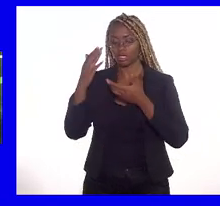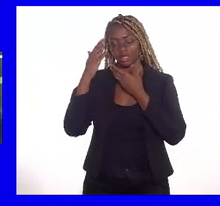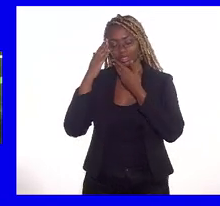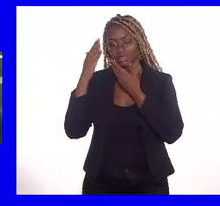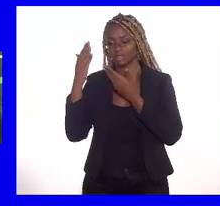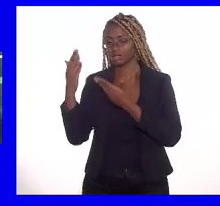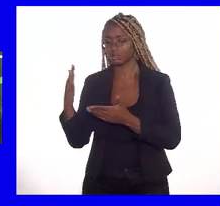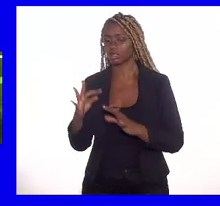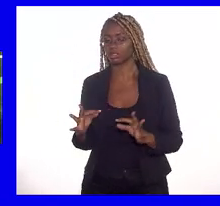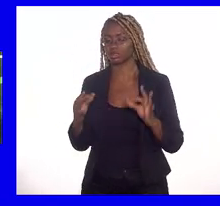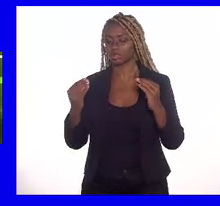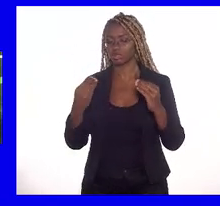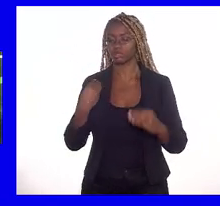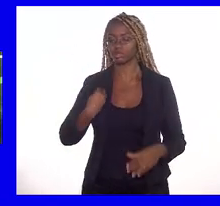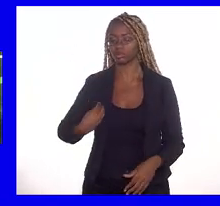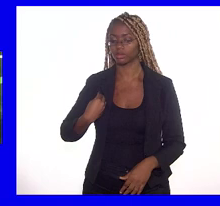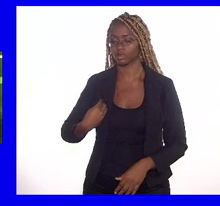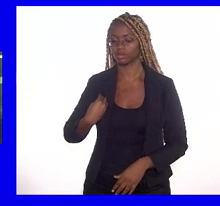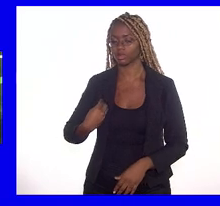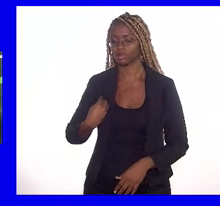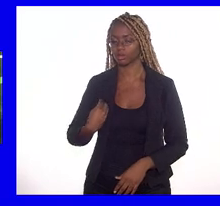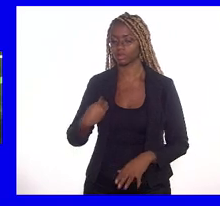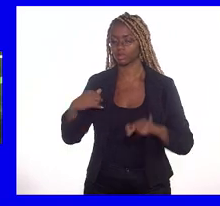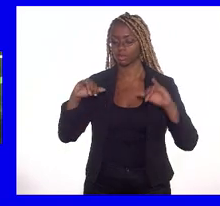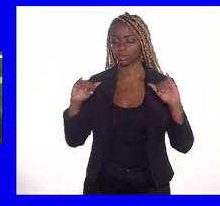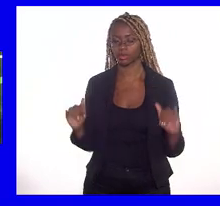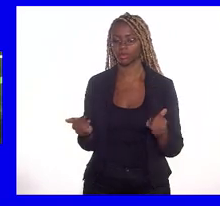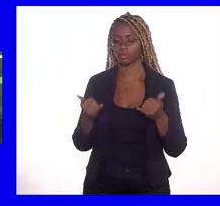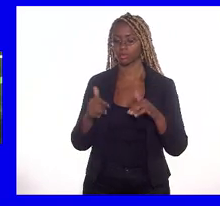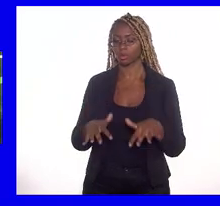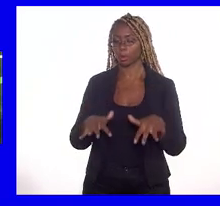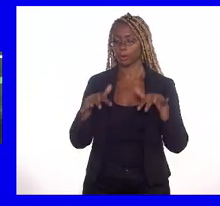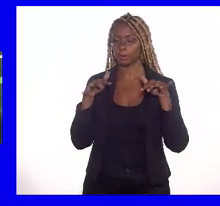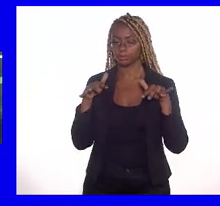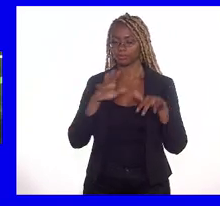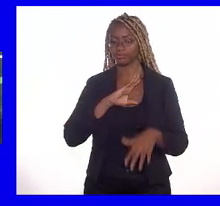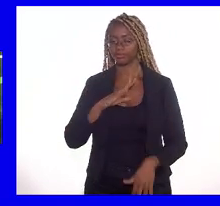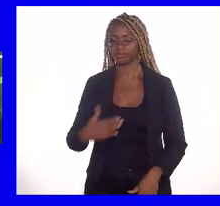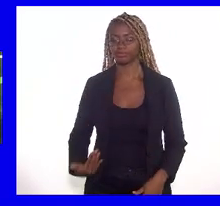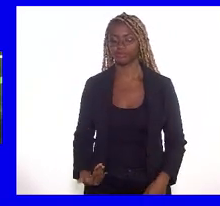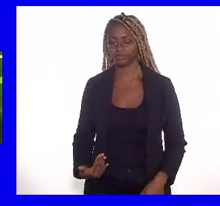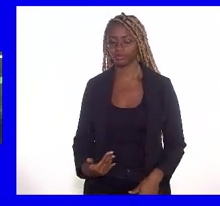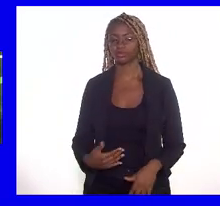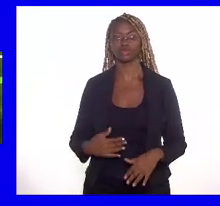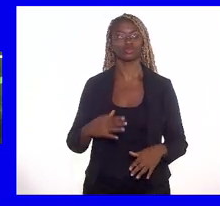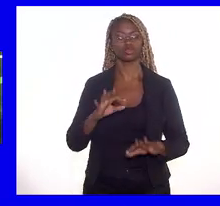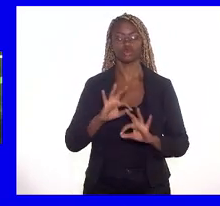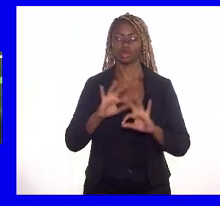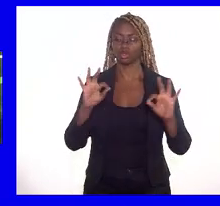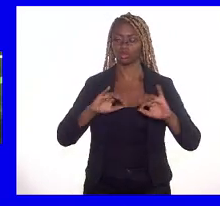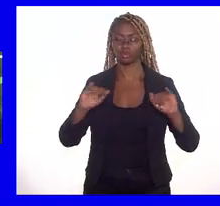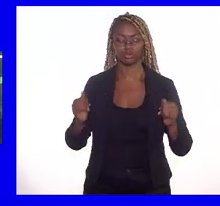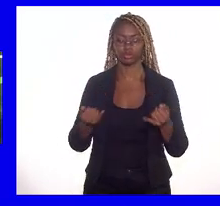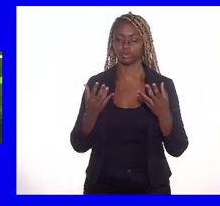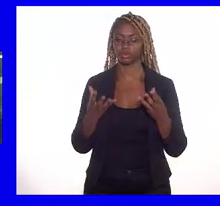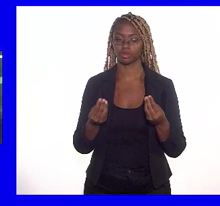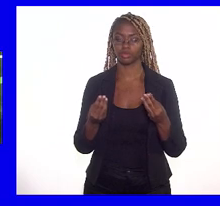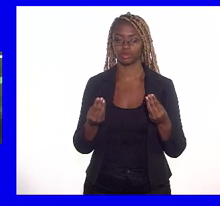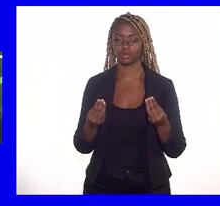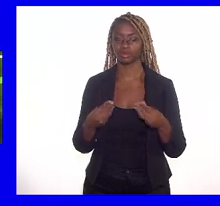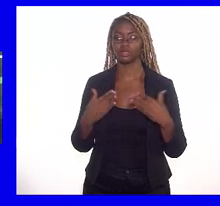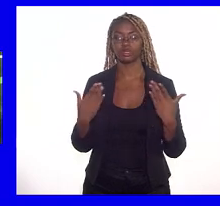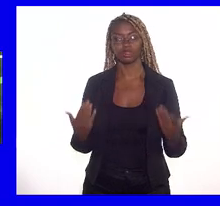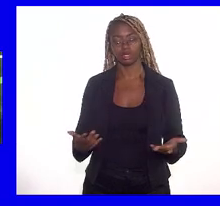a todos que participaram desta tão proveitosa audiência pública. Realmente foram momentos proveitosos. E a